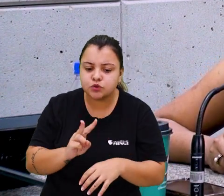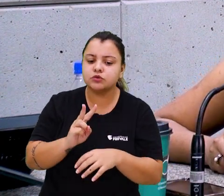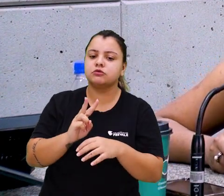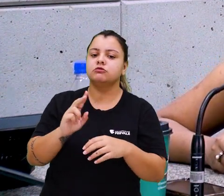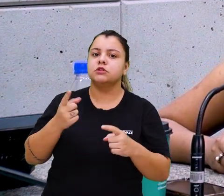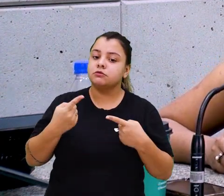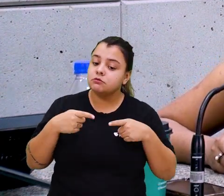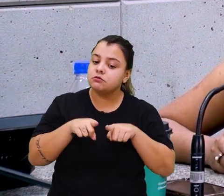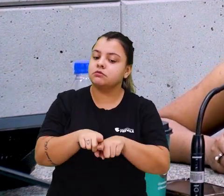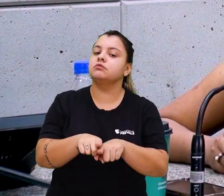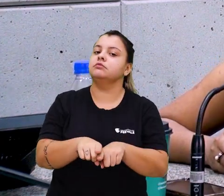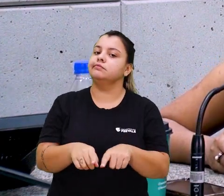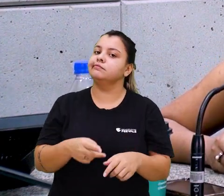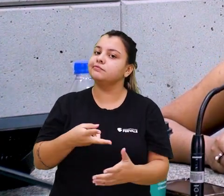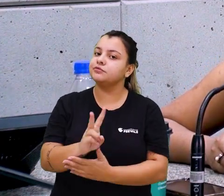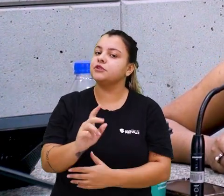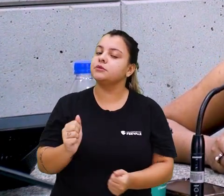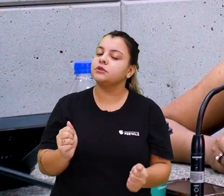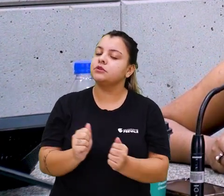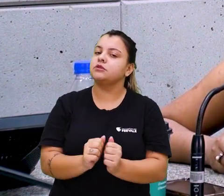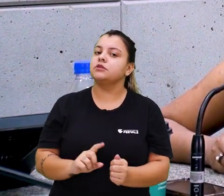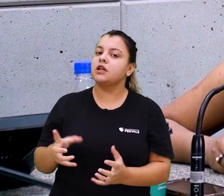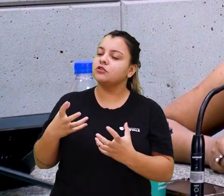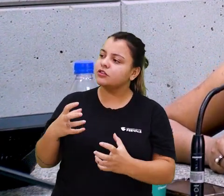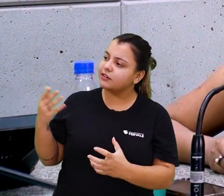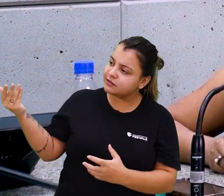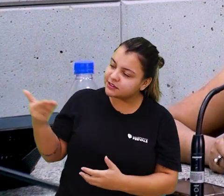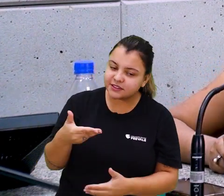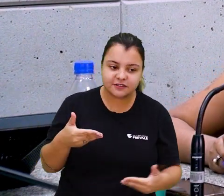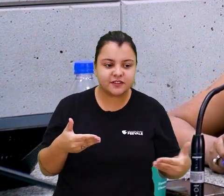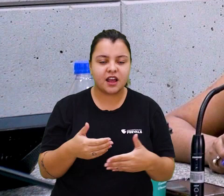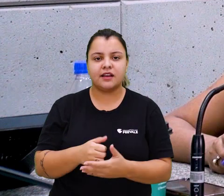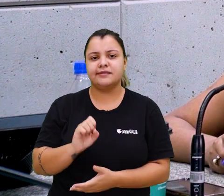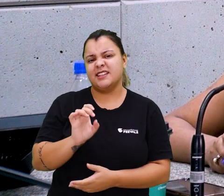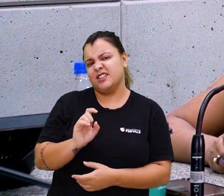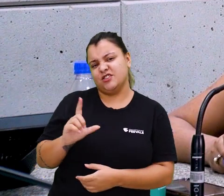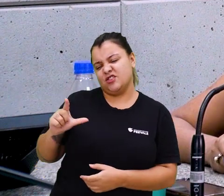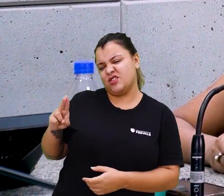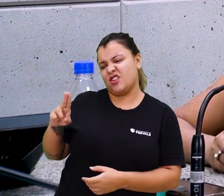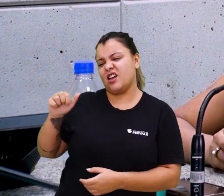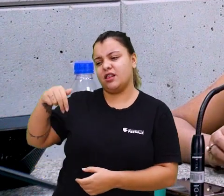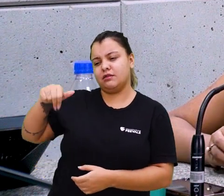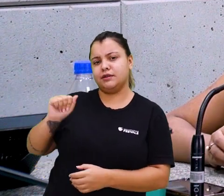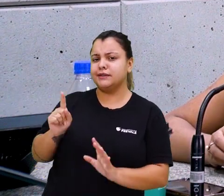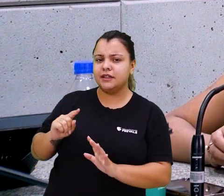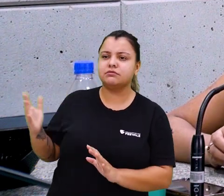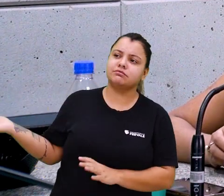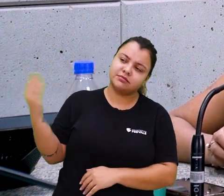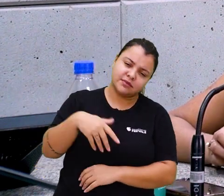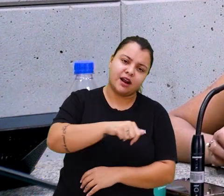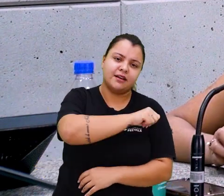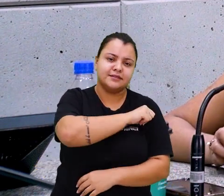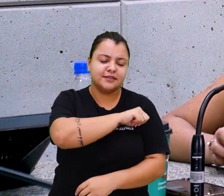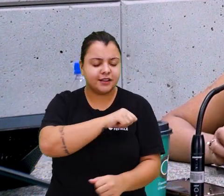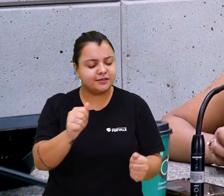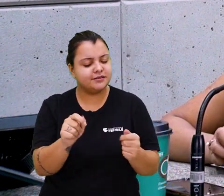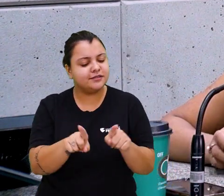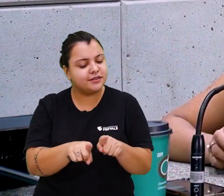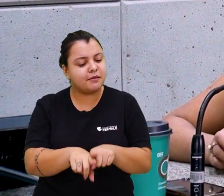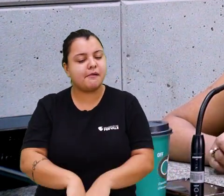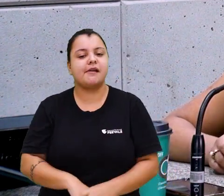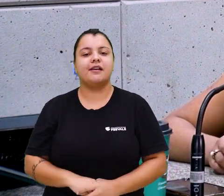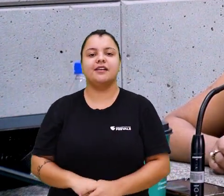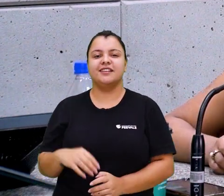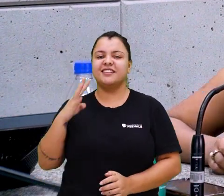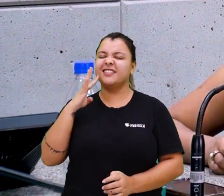tipos né e a gente tava bem querendo que vocês viessem assim né a gente pensou que só vinha Luana não ela vai trazer então legal fazer essa galera falar